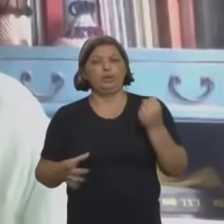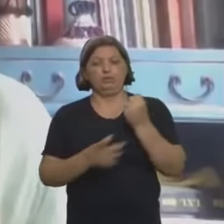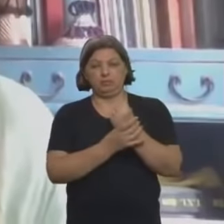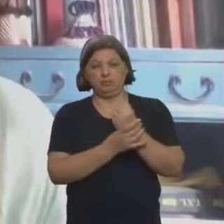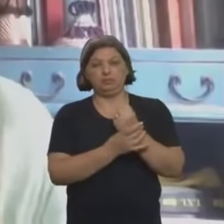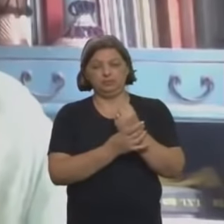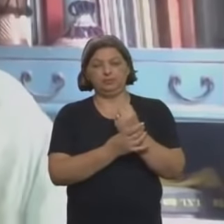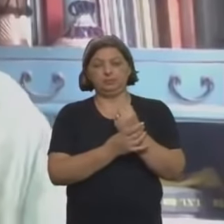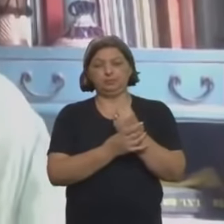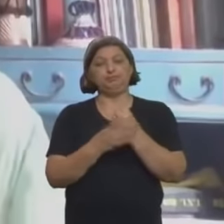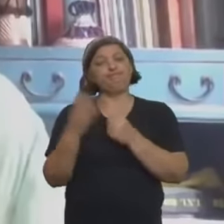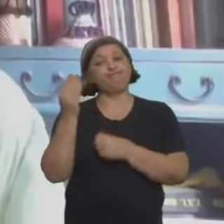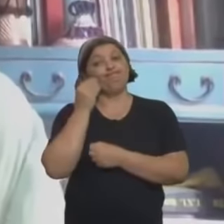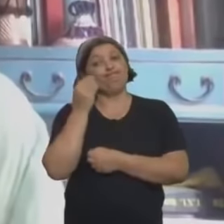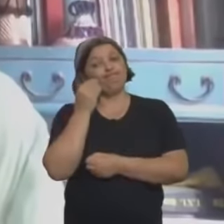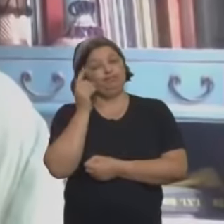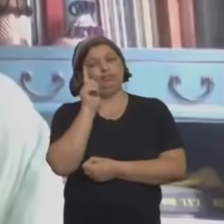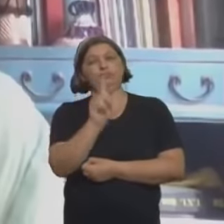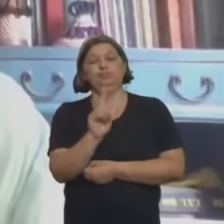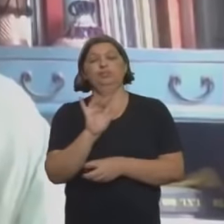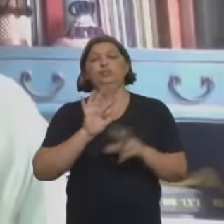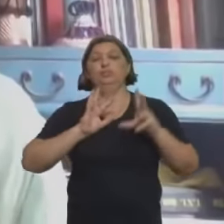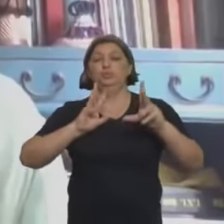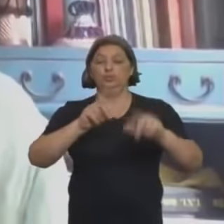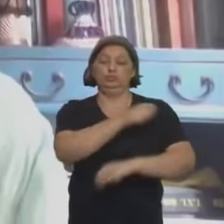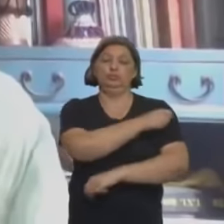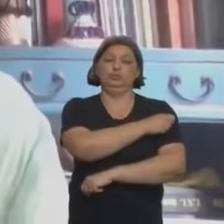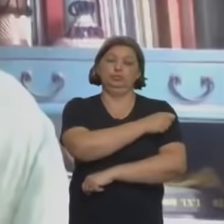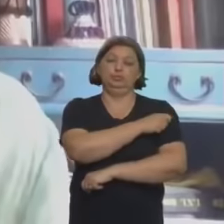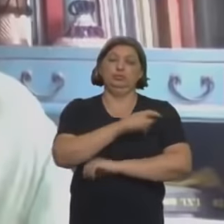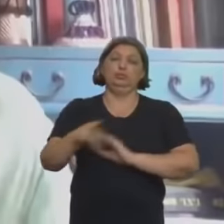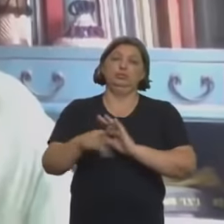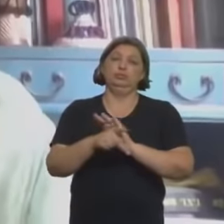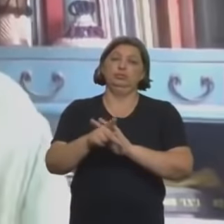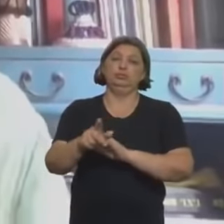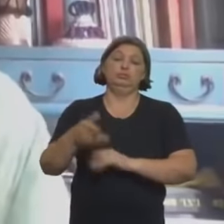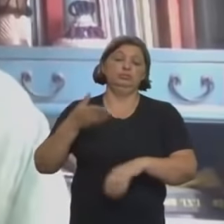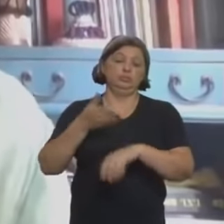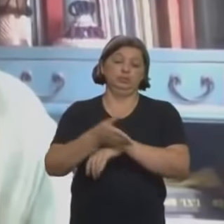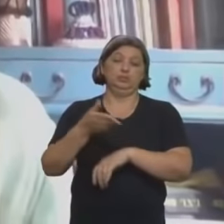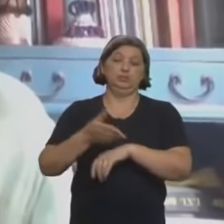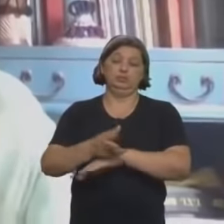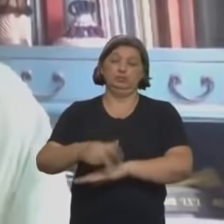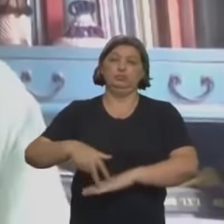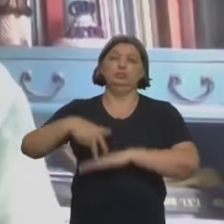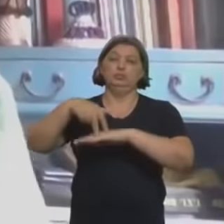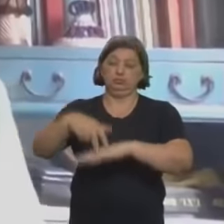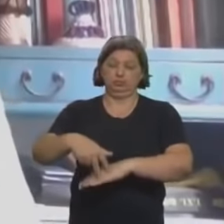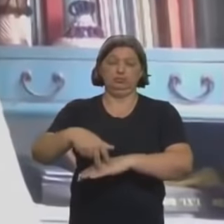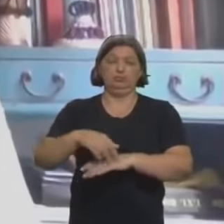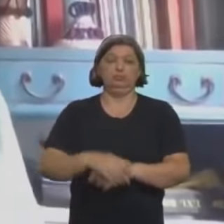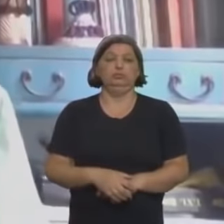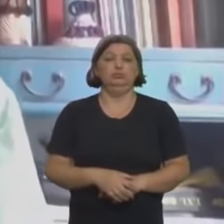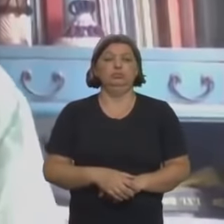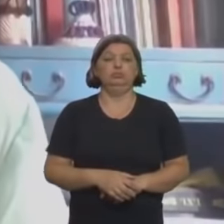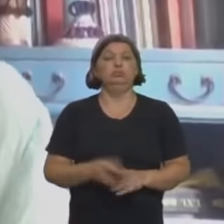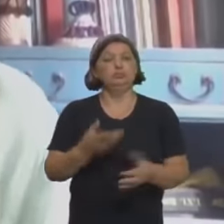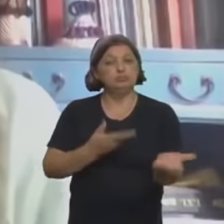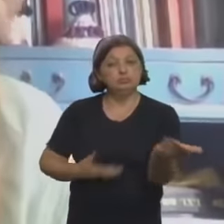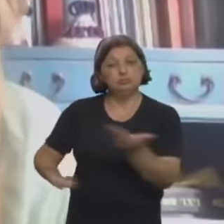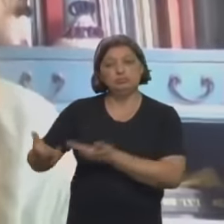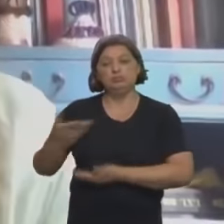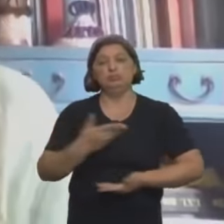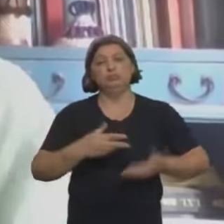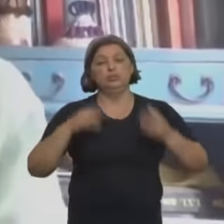tente conseguir, com que todos os alunos tenham voz, possam participar, possam ser ouvidos, sem julgamento, respeitando